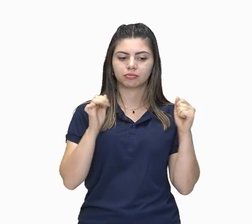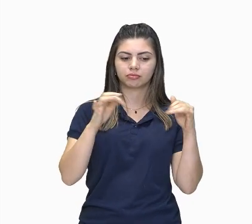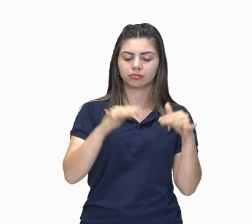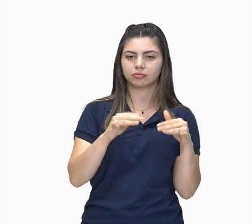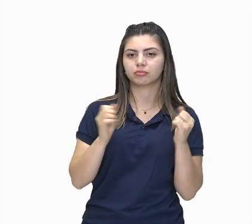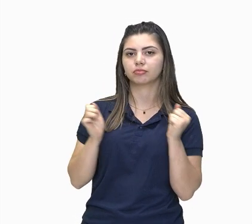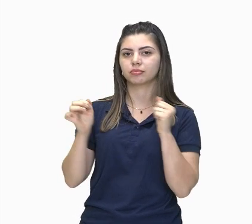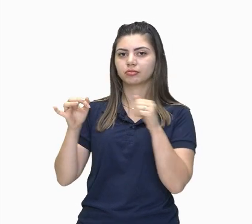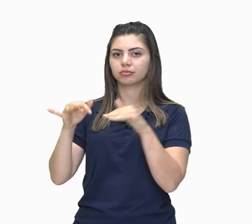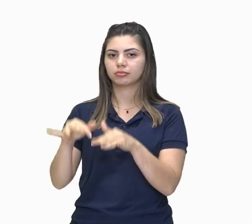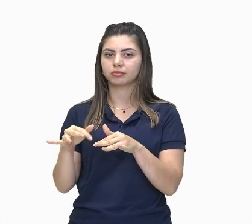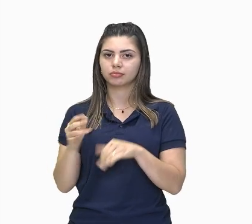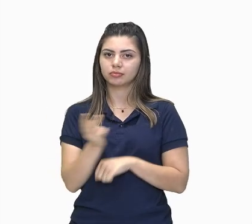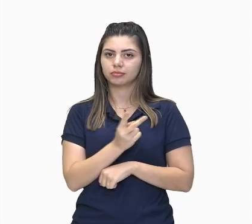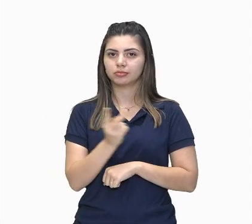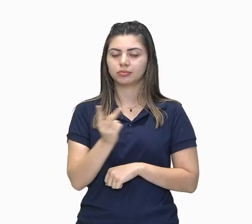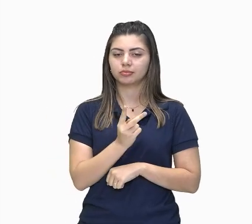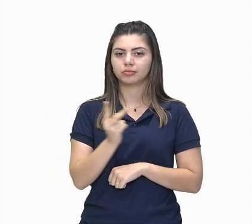acabamos de